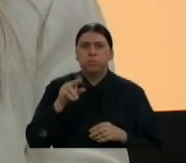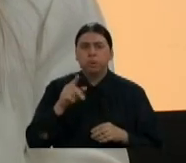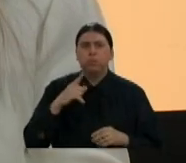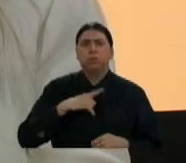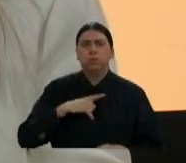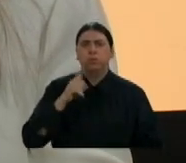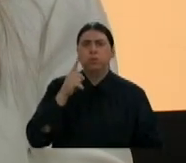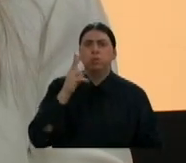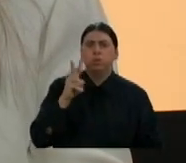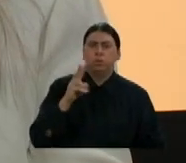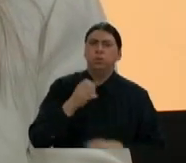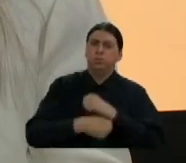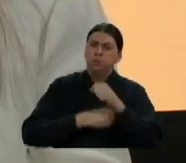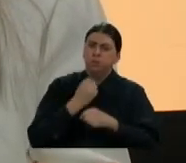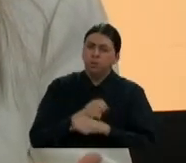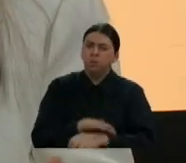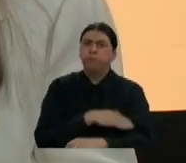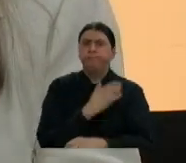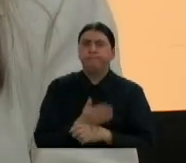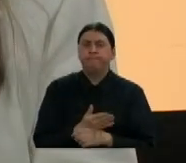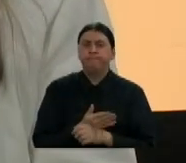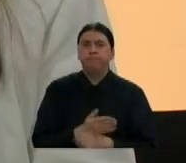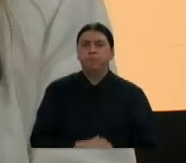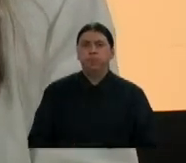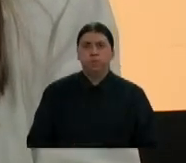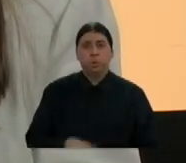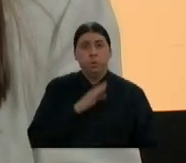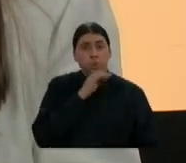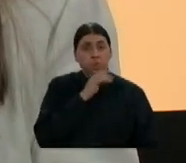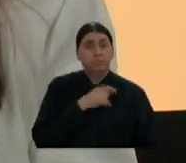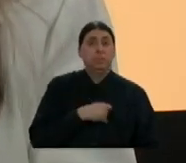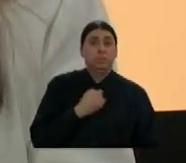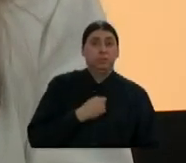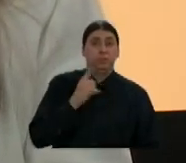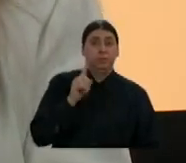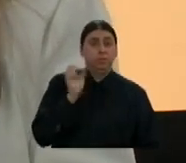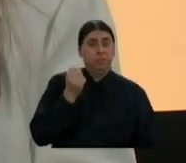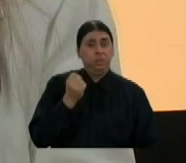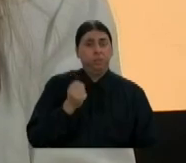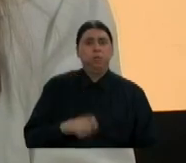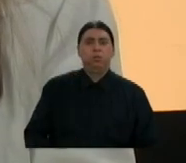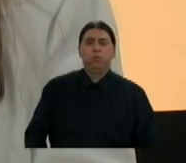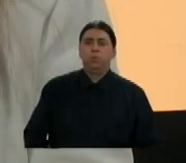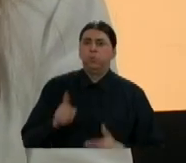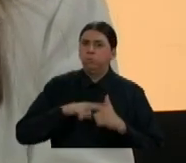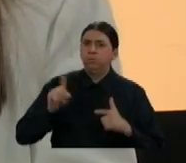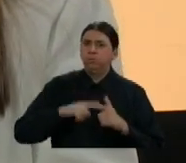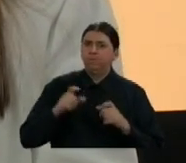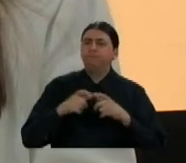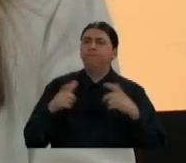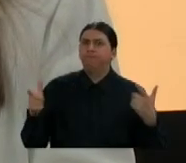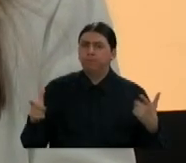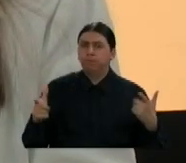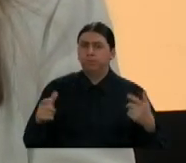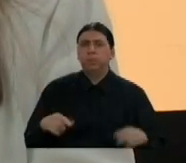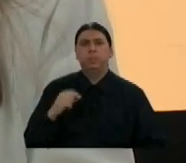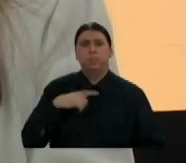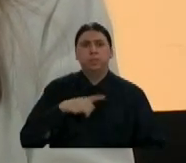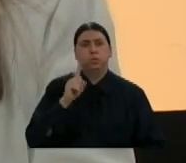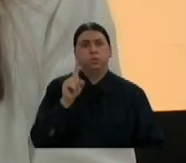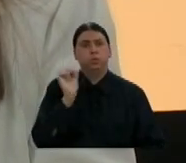12 anos a 18 anos assim nós temos um problema muito muito grave eles completam 18 anos ele tem que sair do